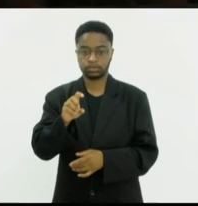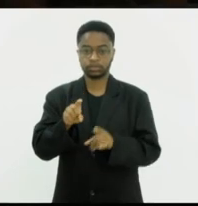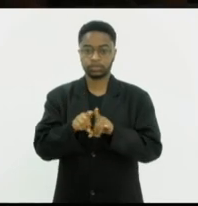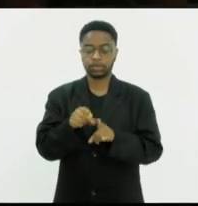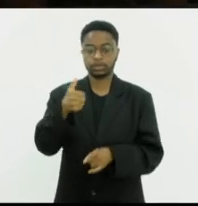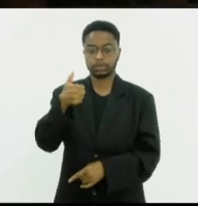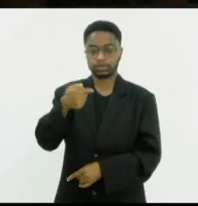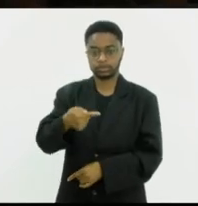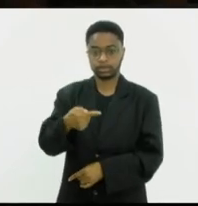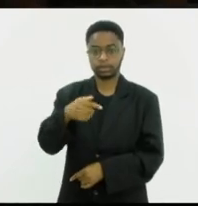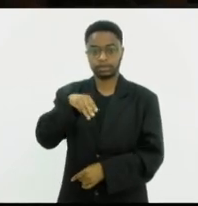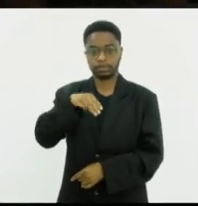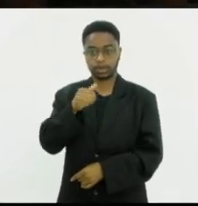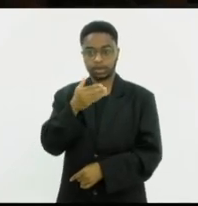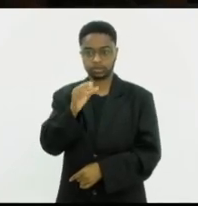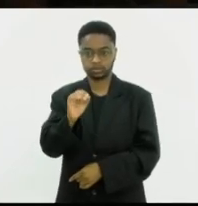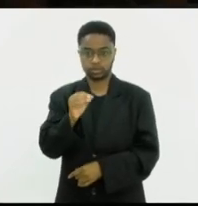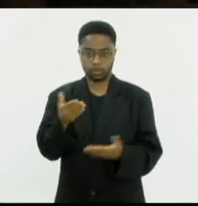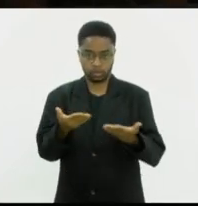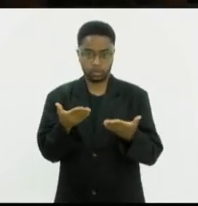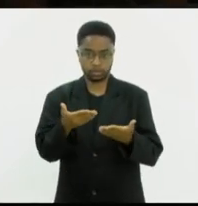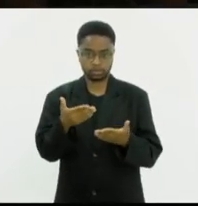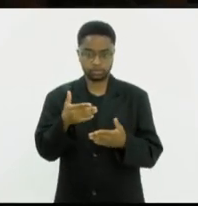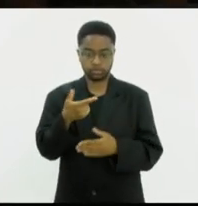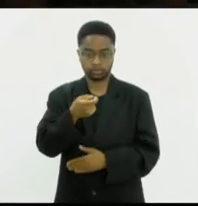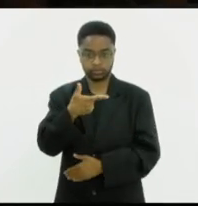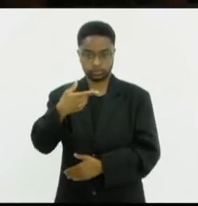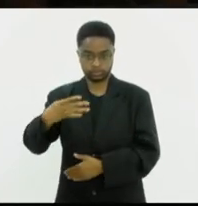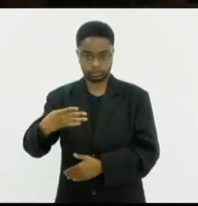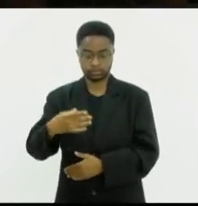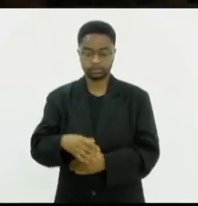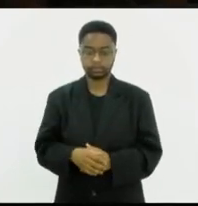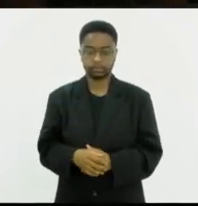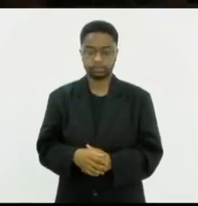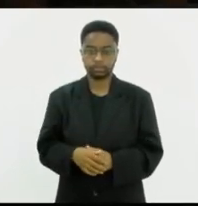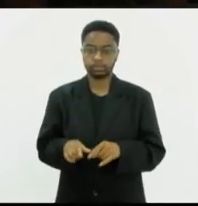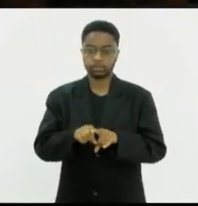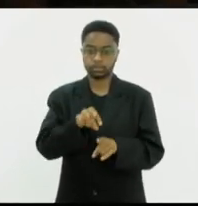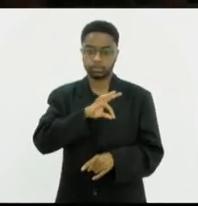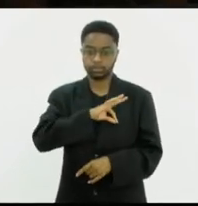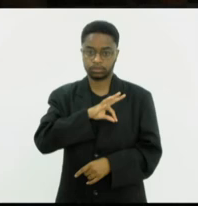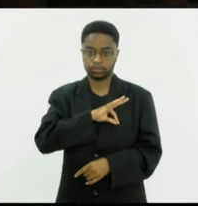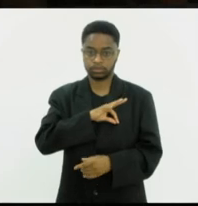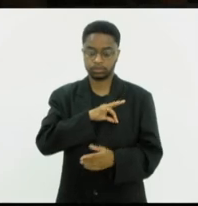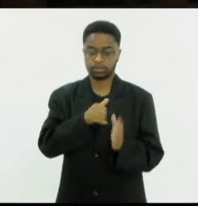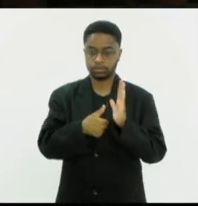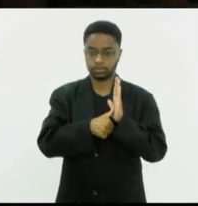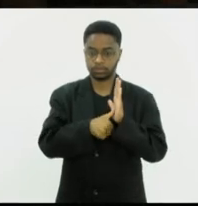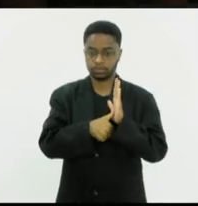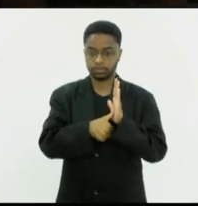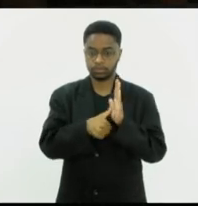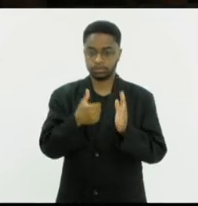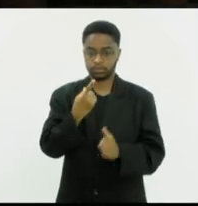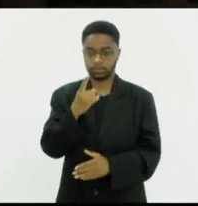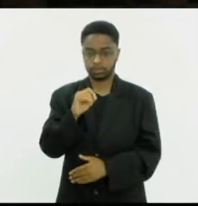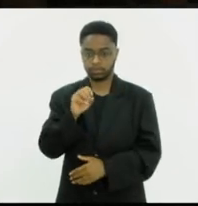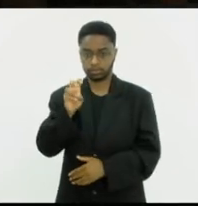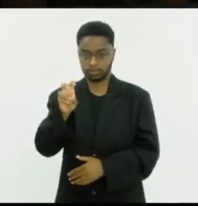de março desse ano, tudo esse ano, é o cabo da Polícia Militar, RG